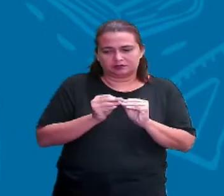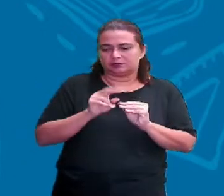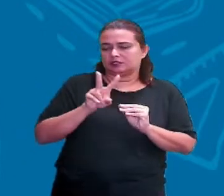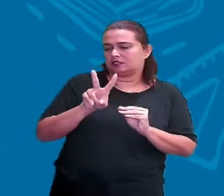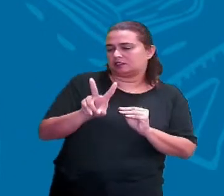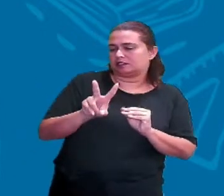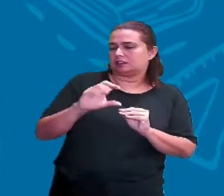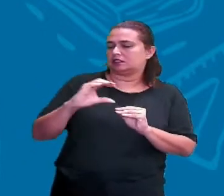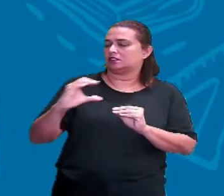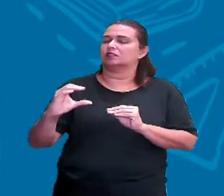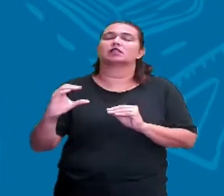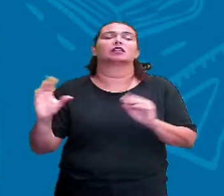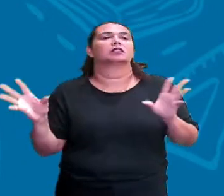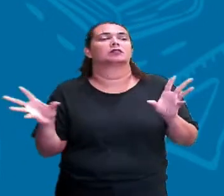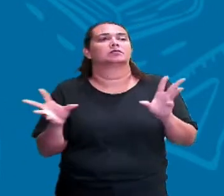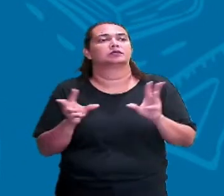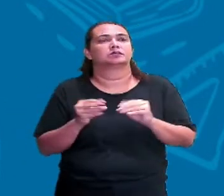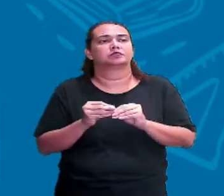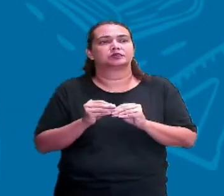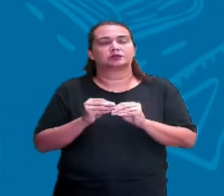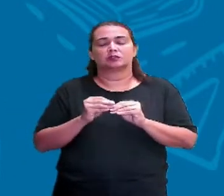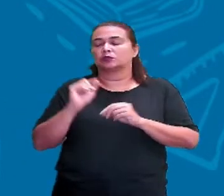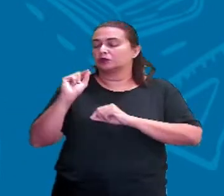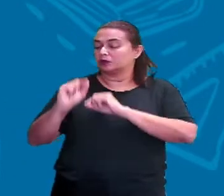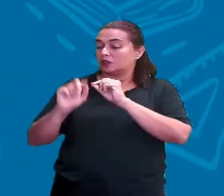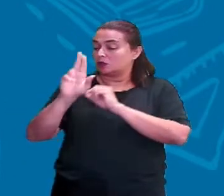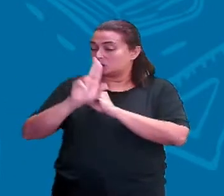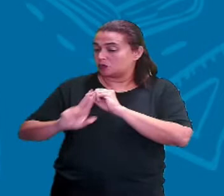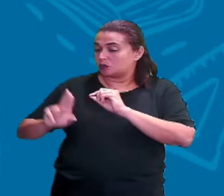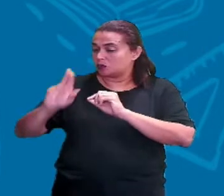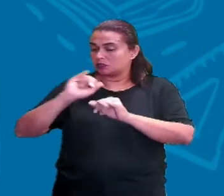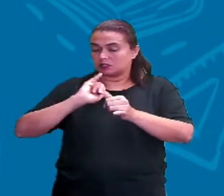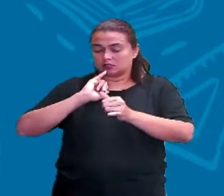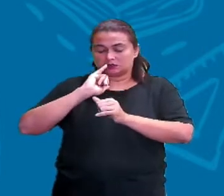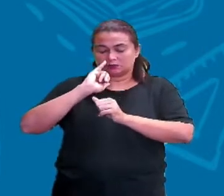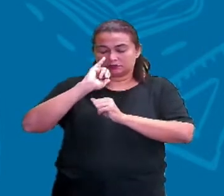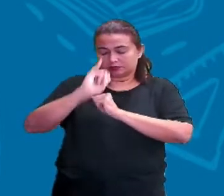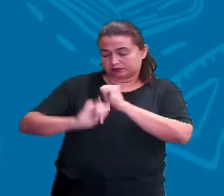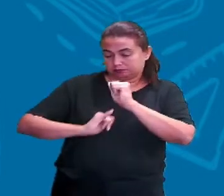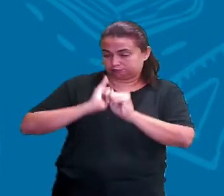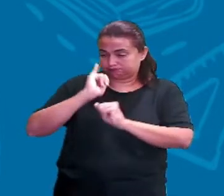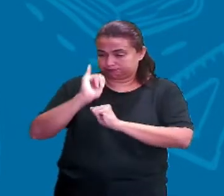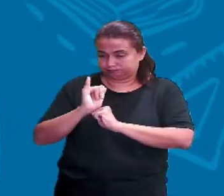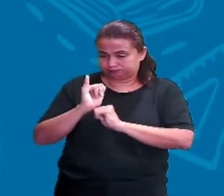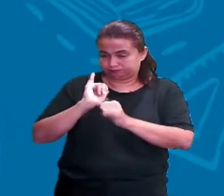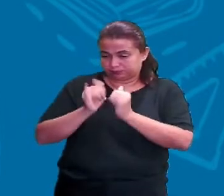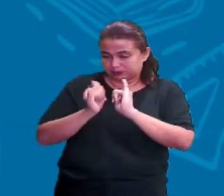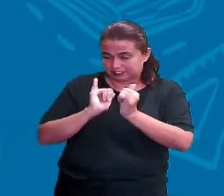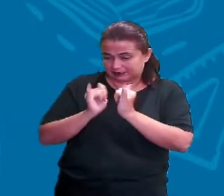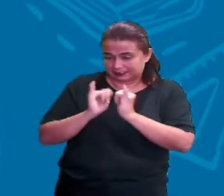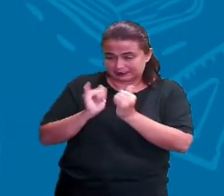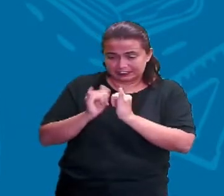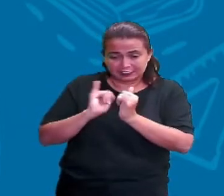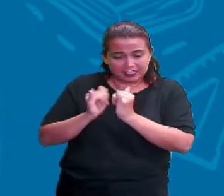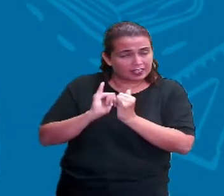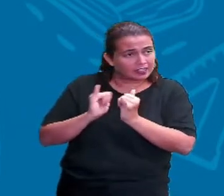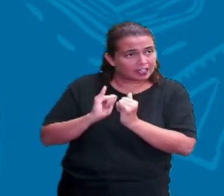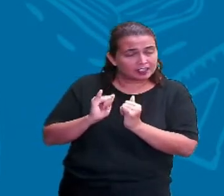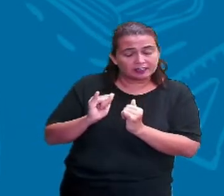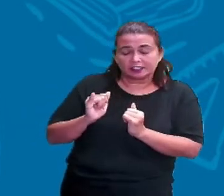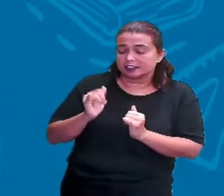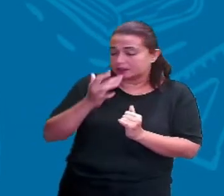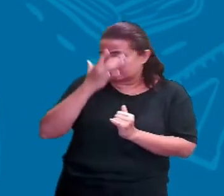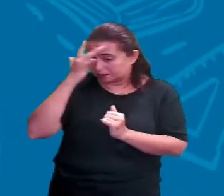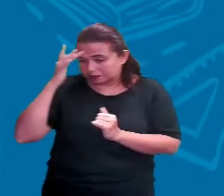quando no universo da internet, né, nos chats da vida, né, quando você escreve no Facebook, no WhatsApp, especialmente